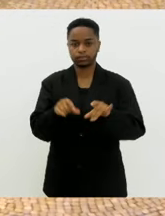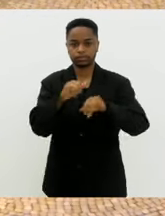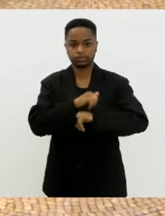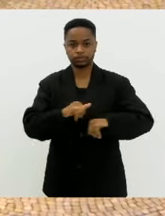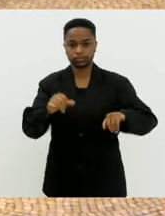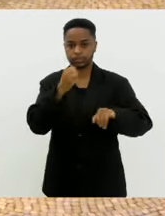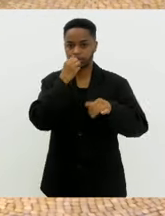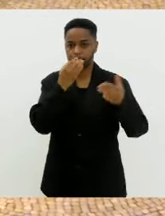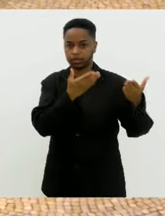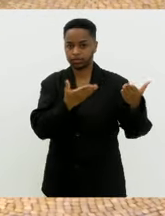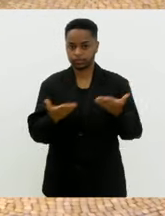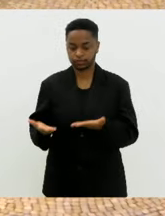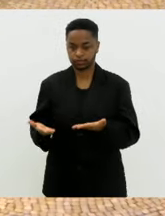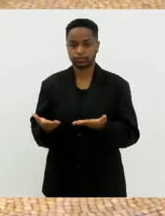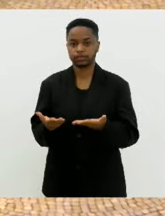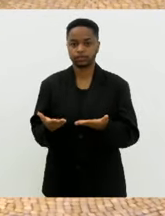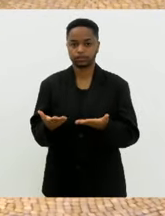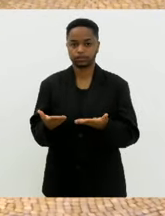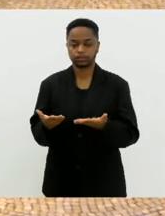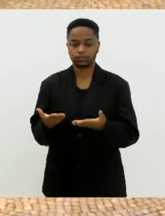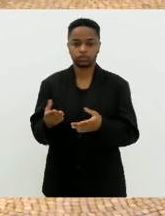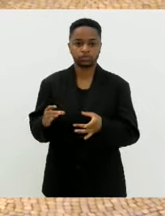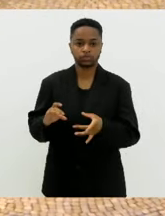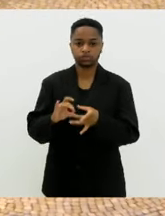aos quadros do MDB.